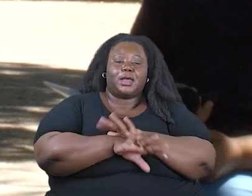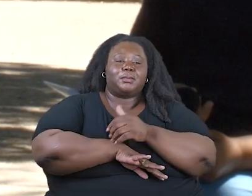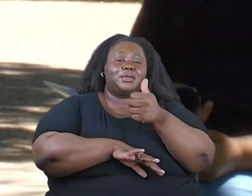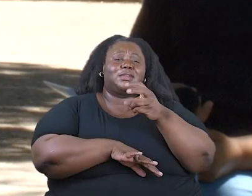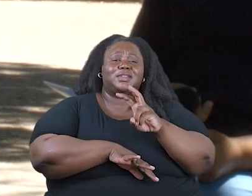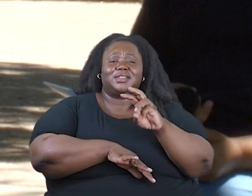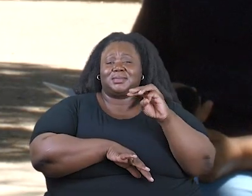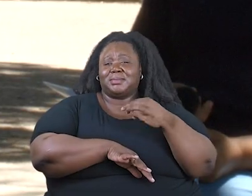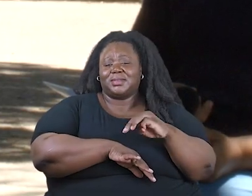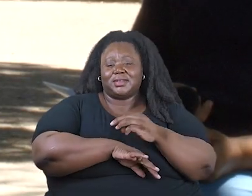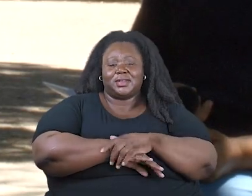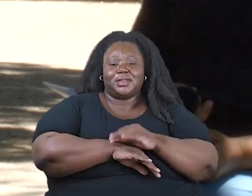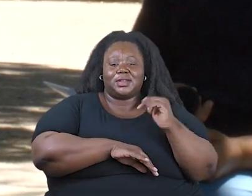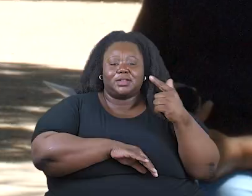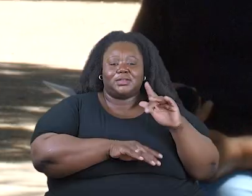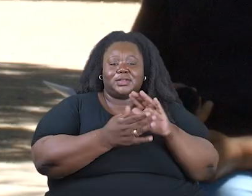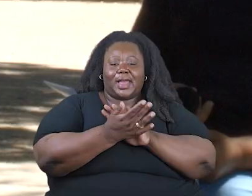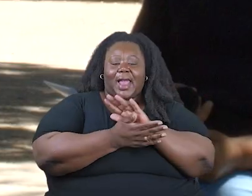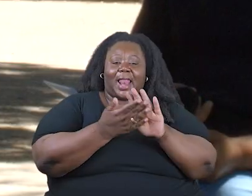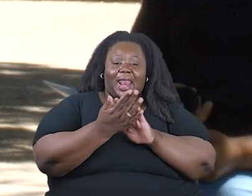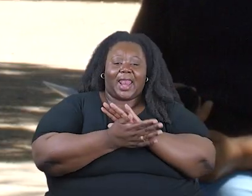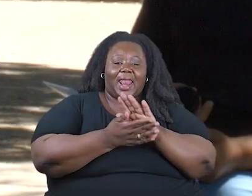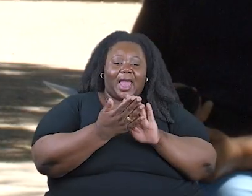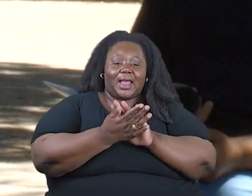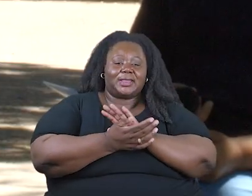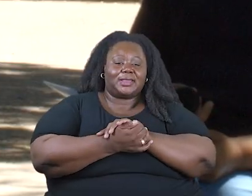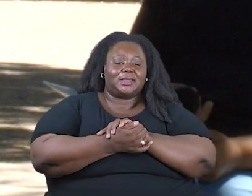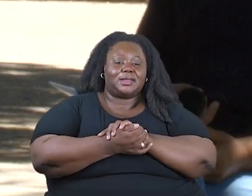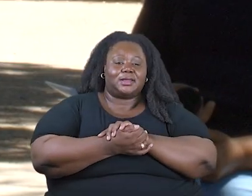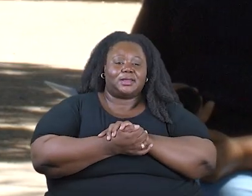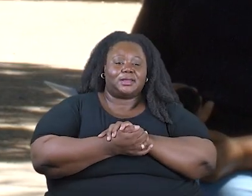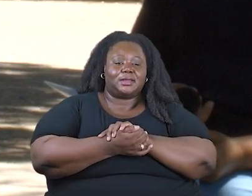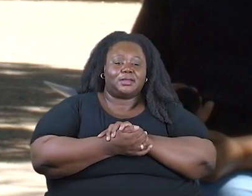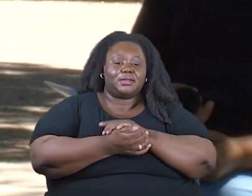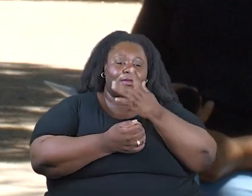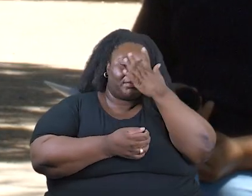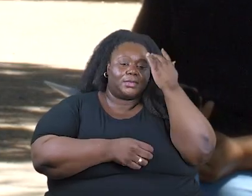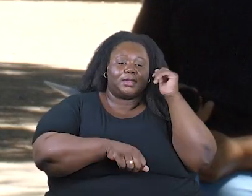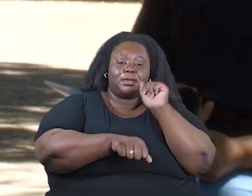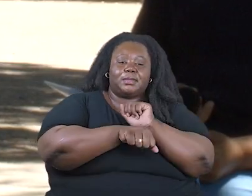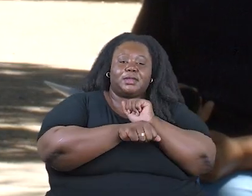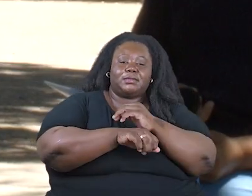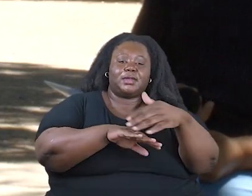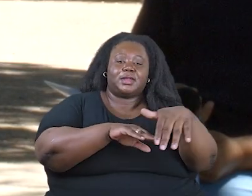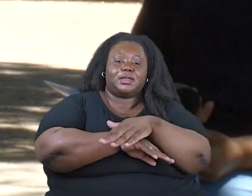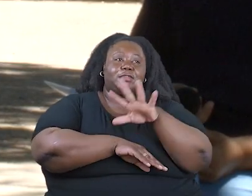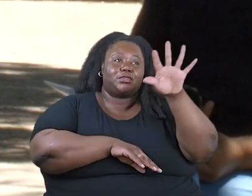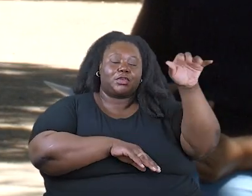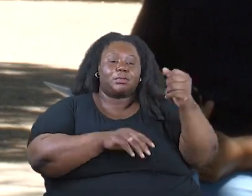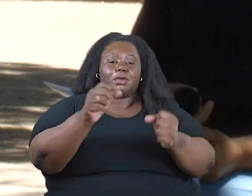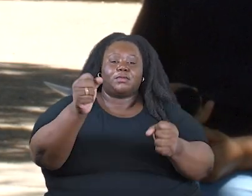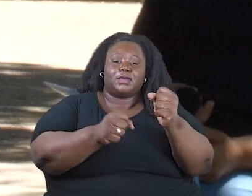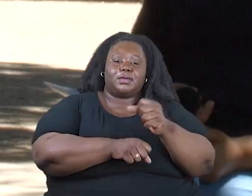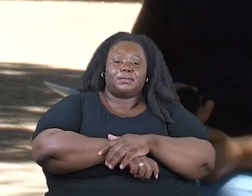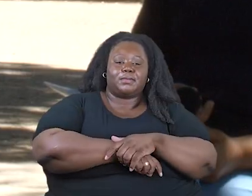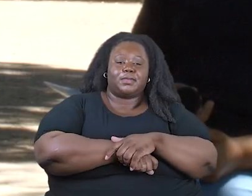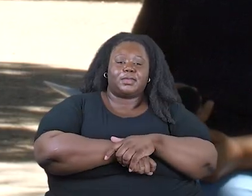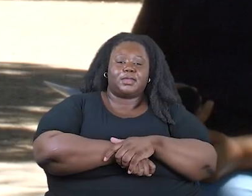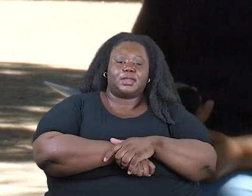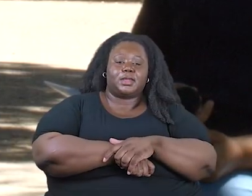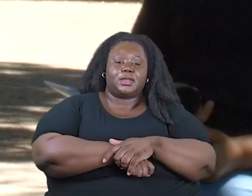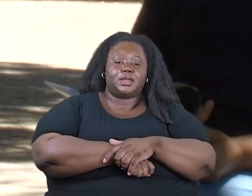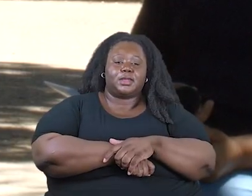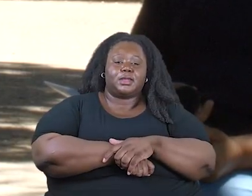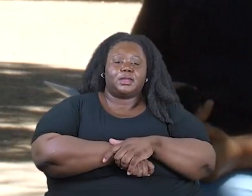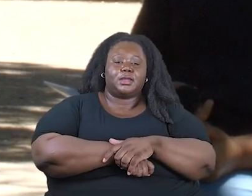minutos. Não tinha mais nada em 15 minutos. Teve gente que parava na rua, chamava o carro e tentava sair correndo